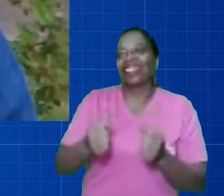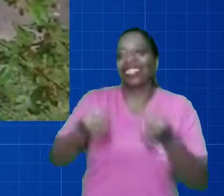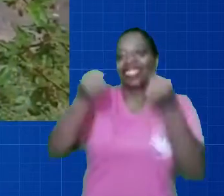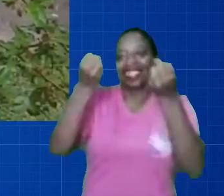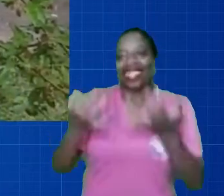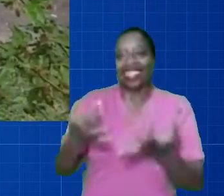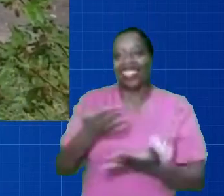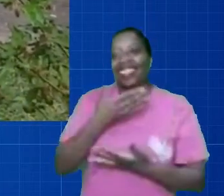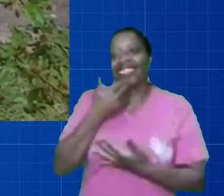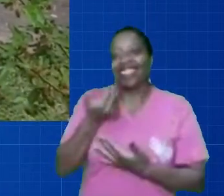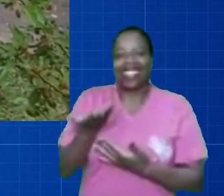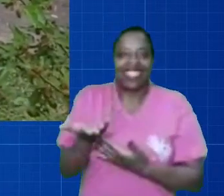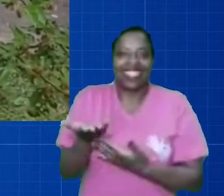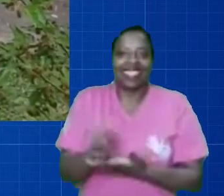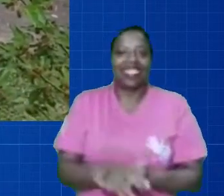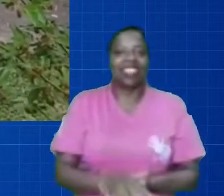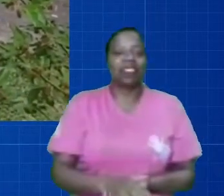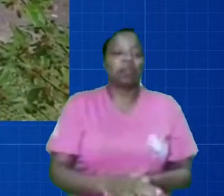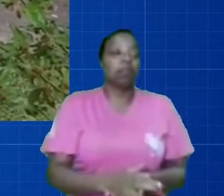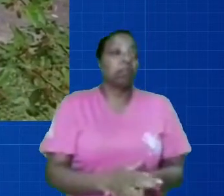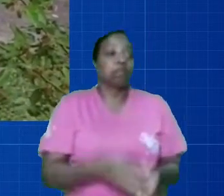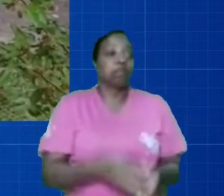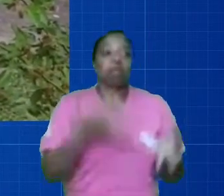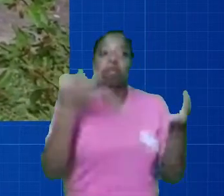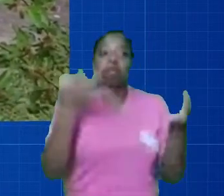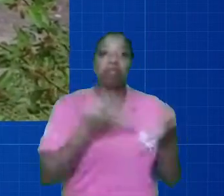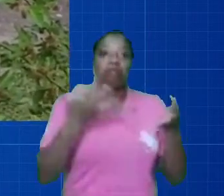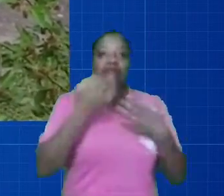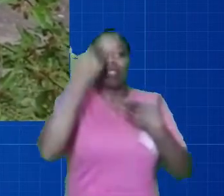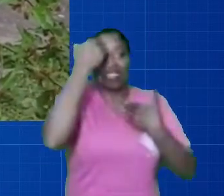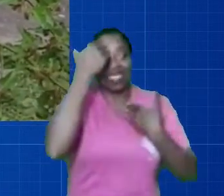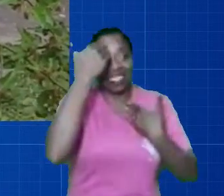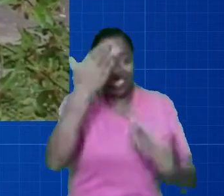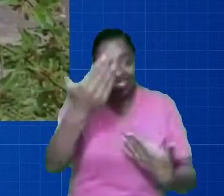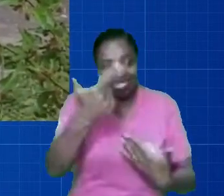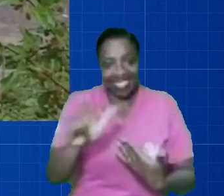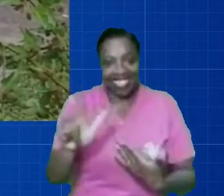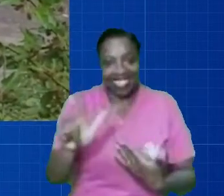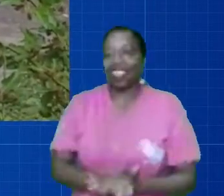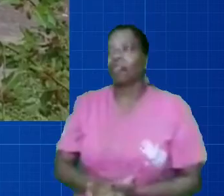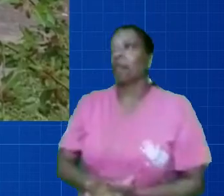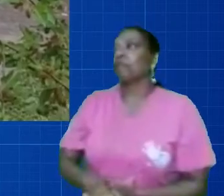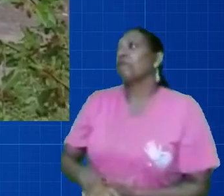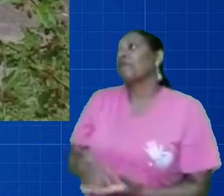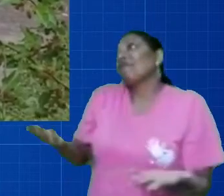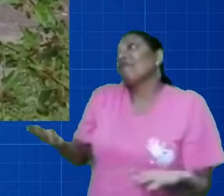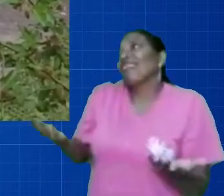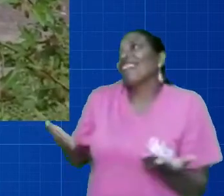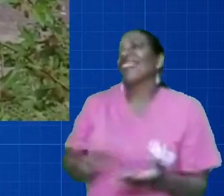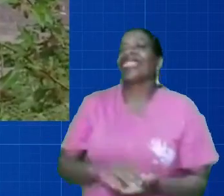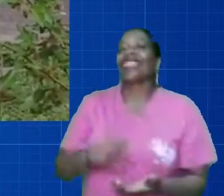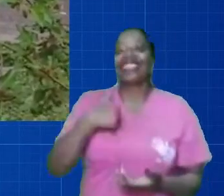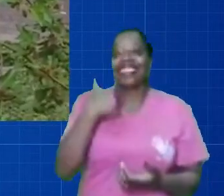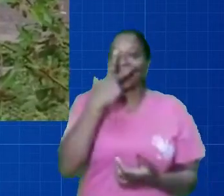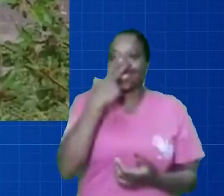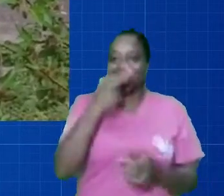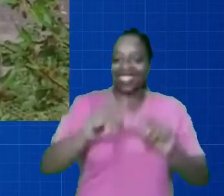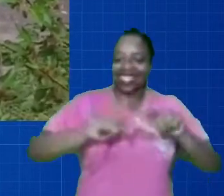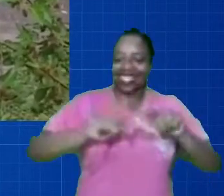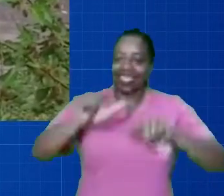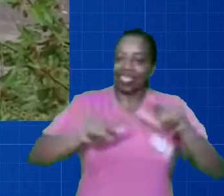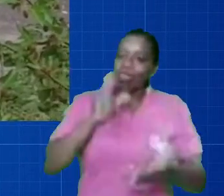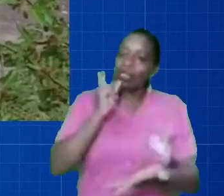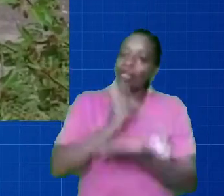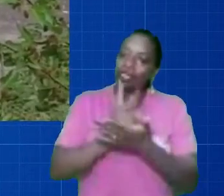mais uma vez. Eu acho assim que esse trabalho vai fazer parte da minha vida para sempre, né? Porque ainda eu tive a felicidade